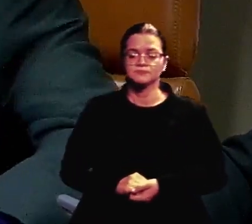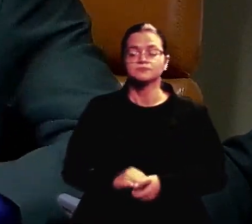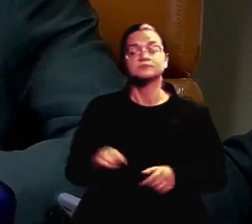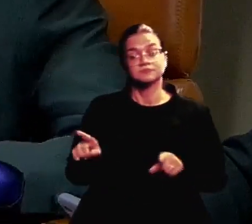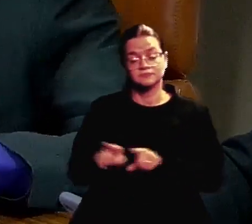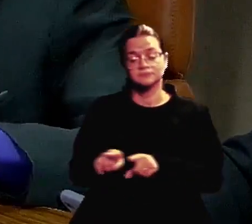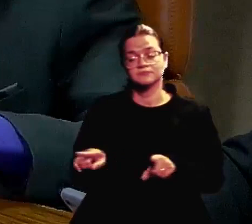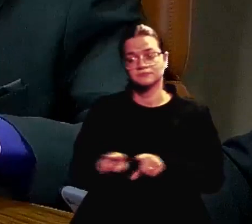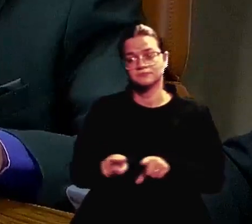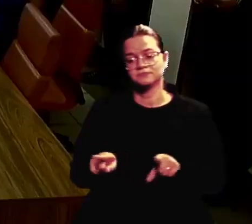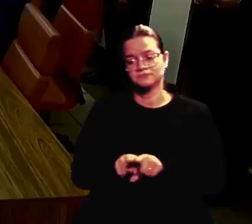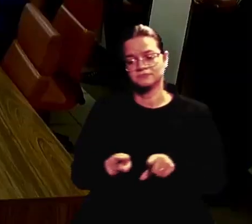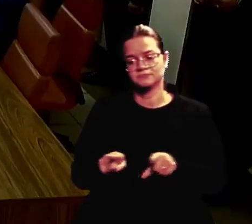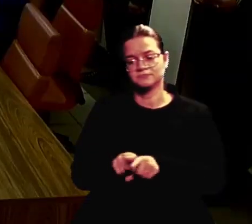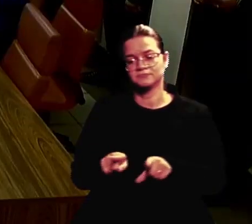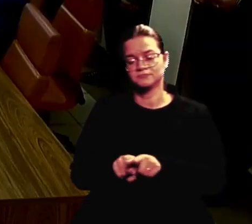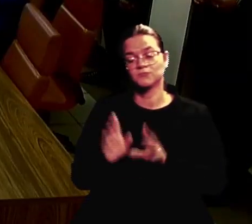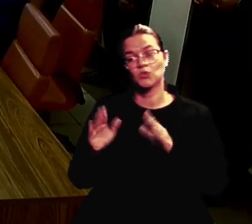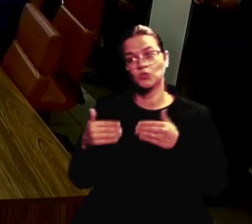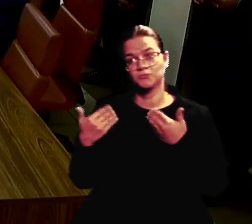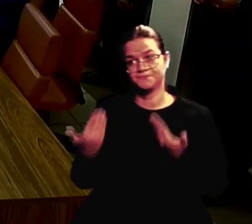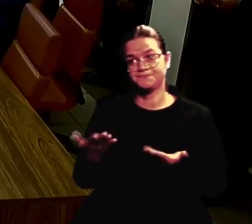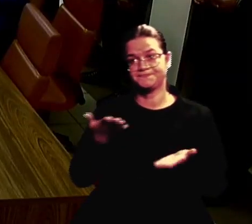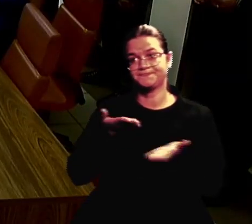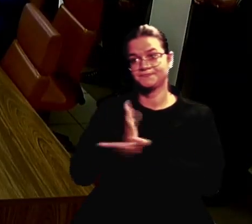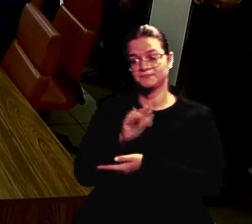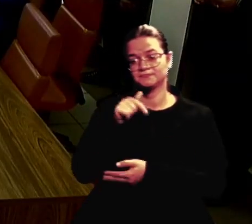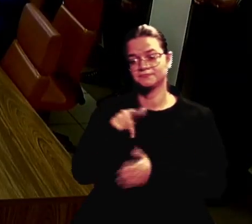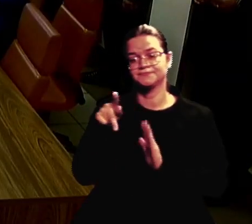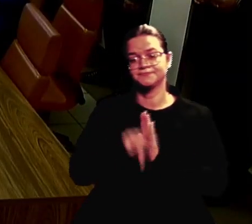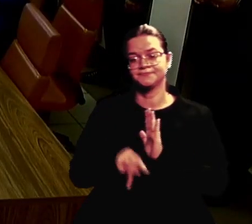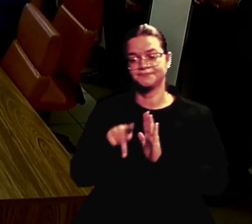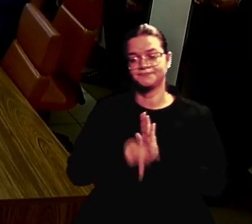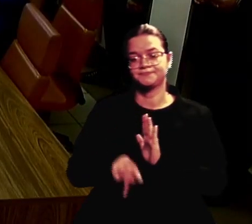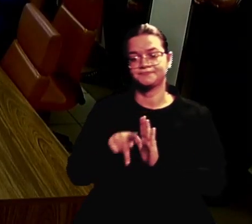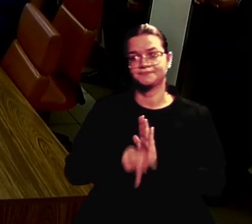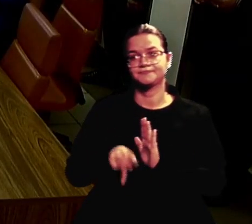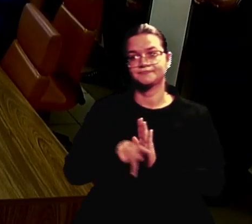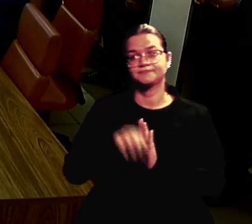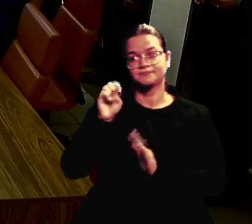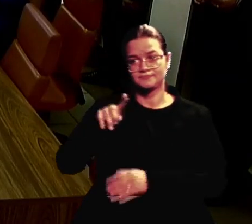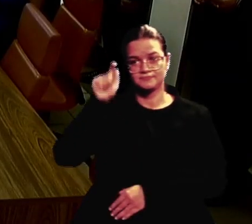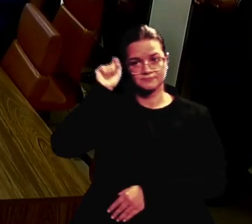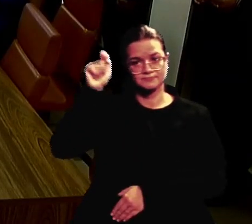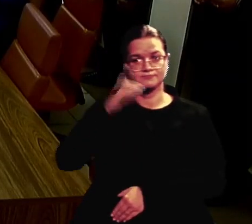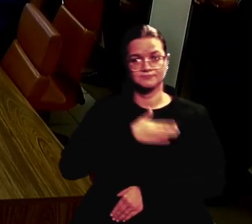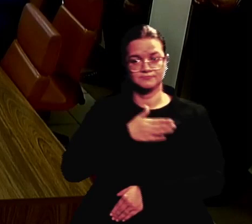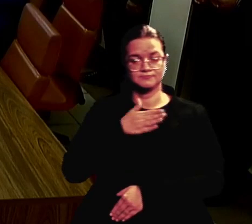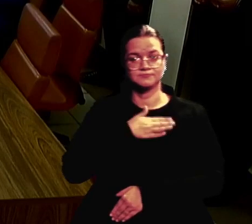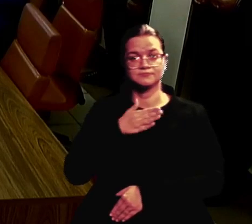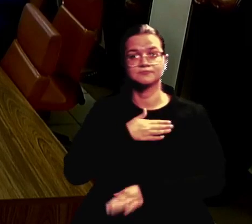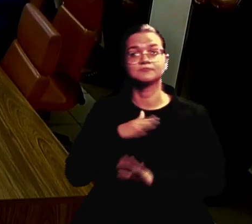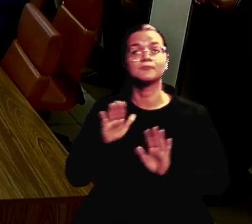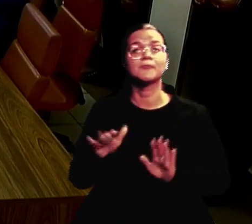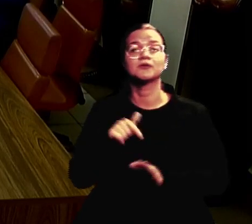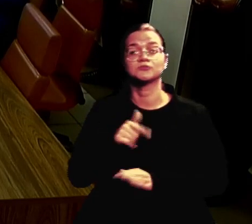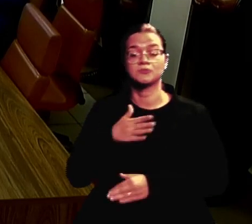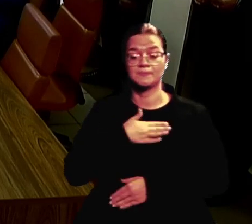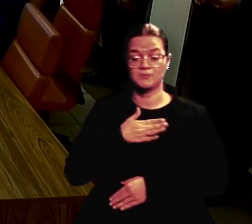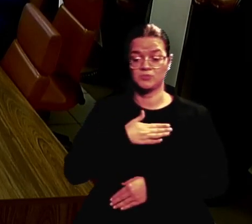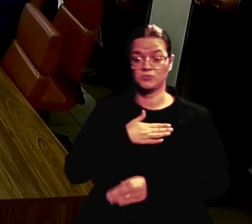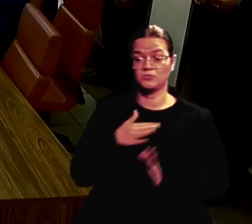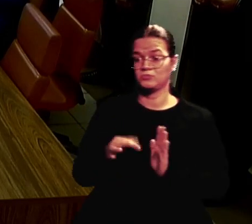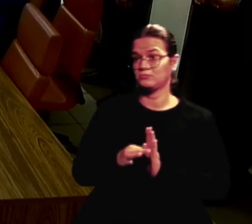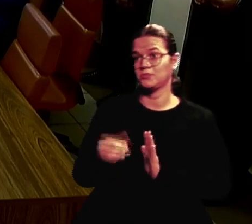É, inclusive, quando da aprovação do projeto, ele é de minha autoria, mas, da